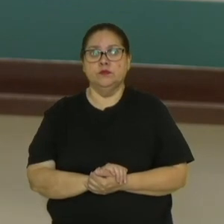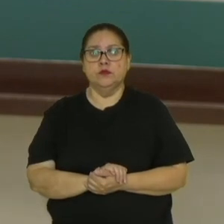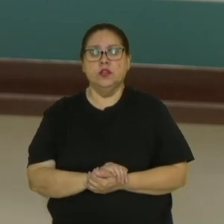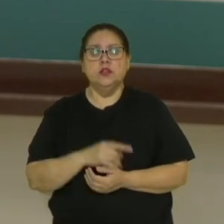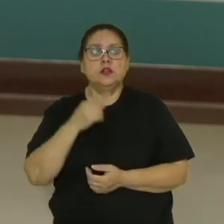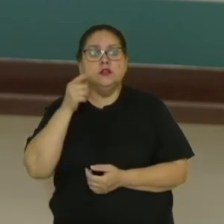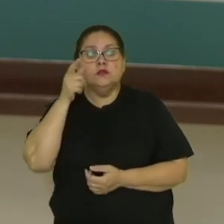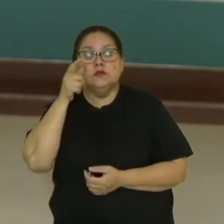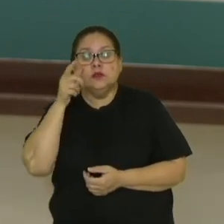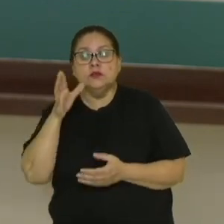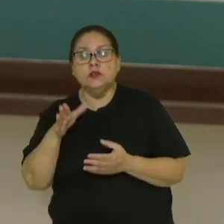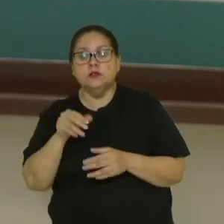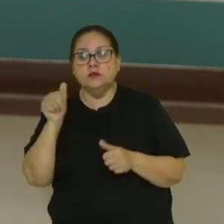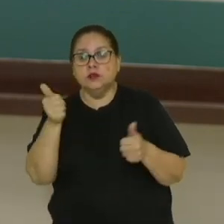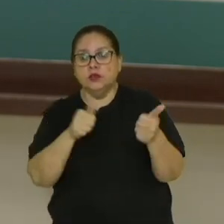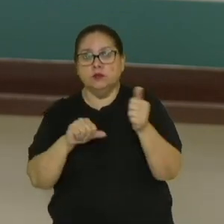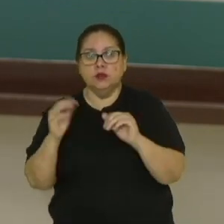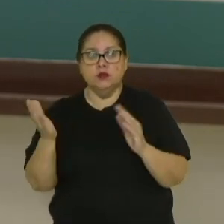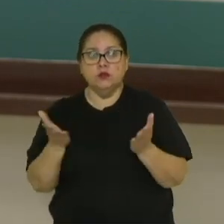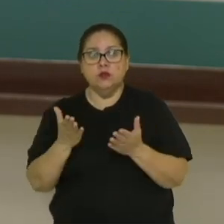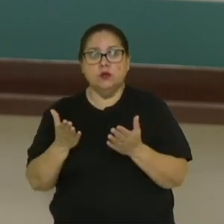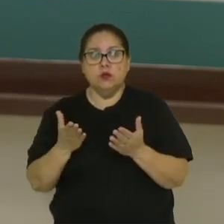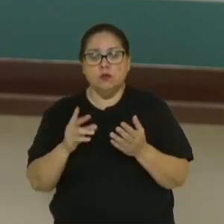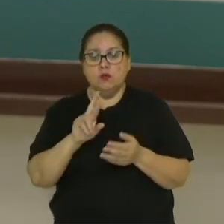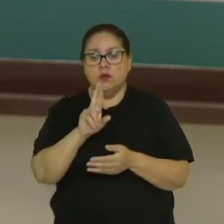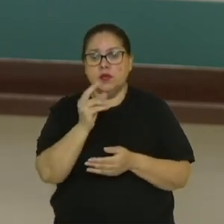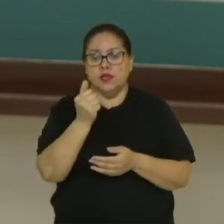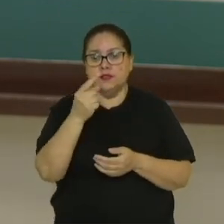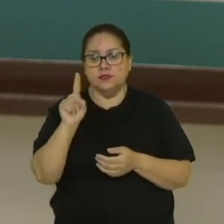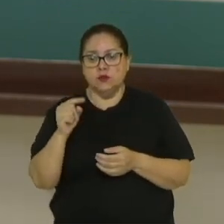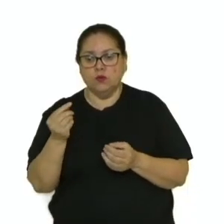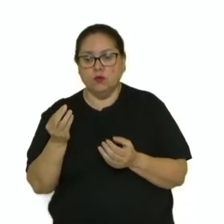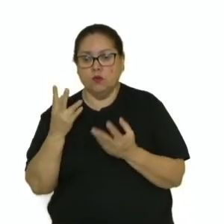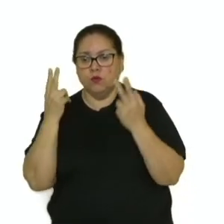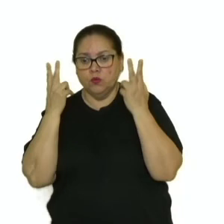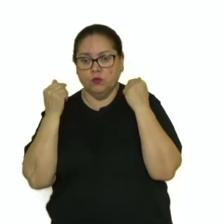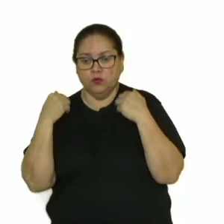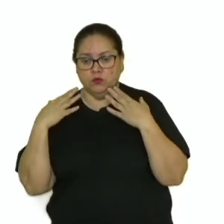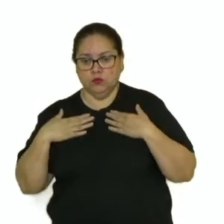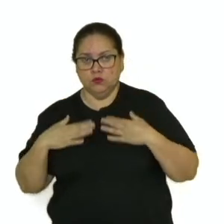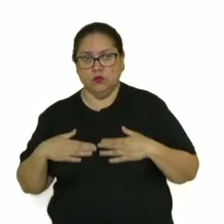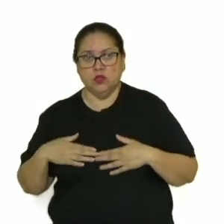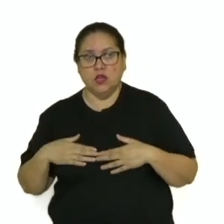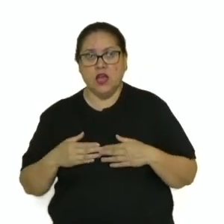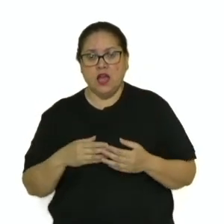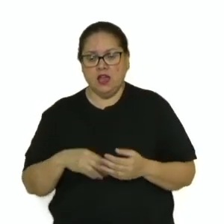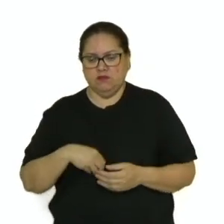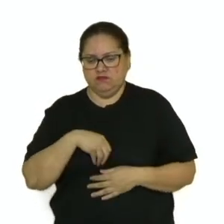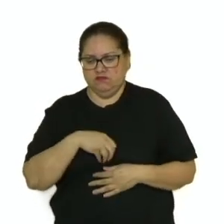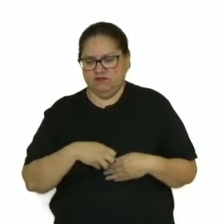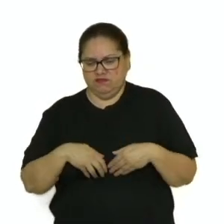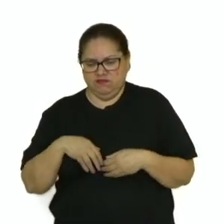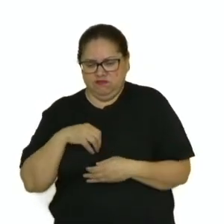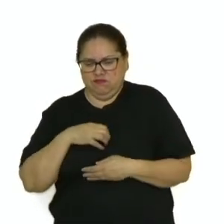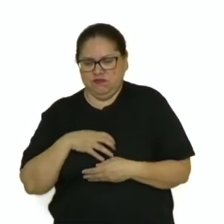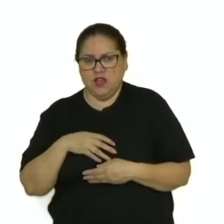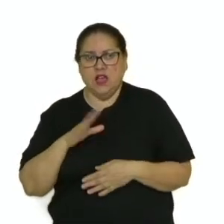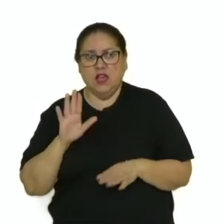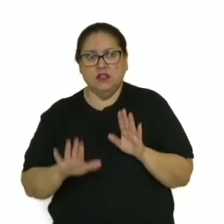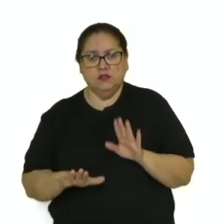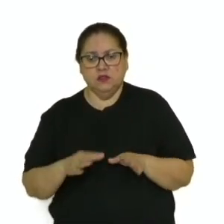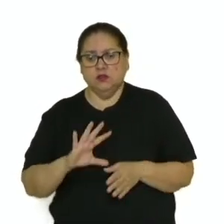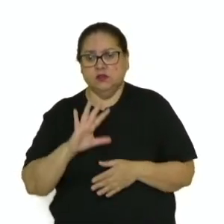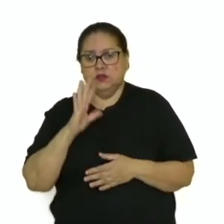E a curiosidade da química de hoje, né? Uma reação comum no nosso organismo é a azia ou a indigestão. Por vezes, quando